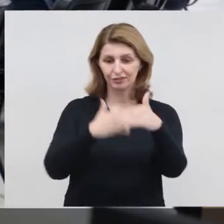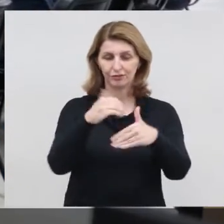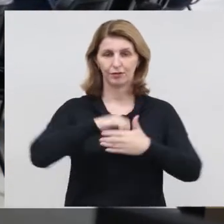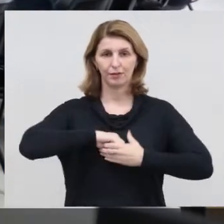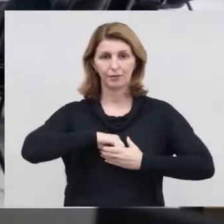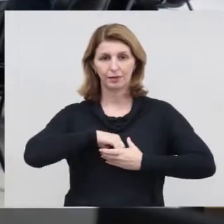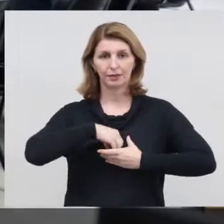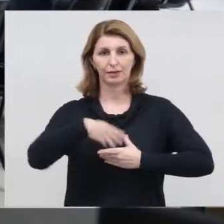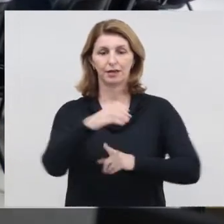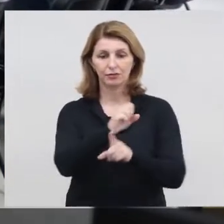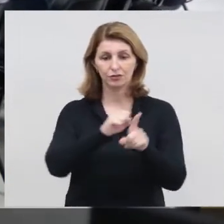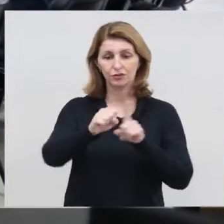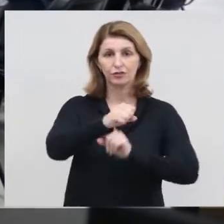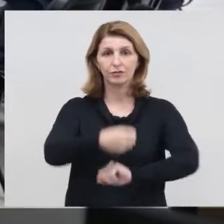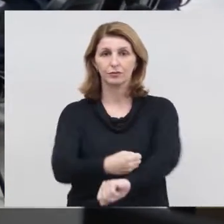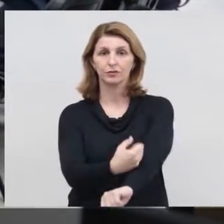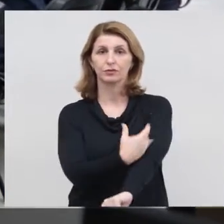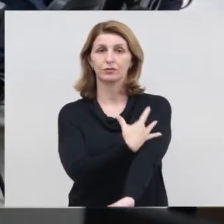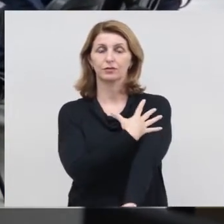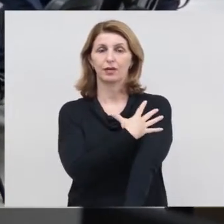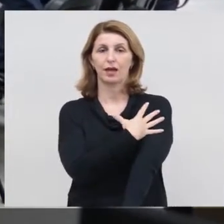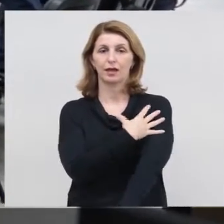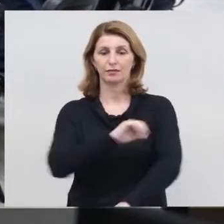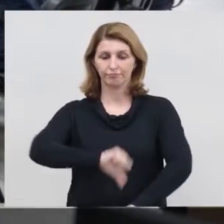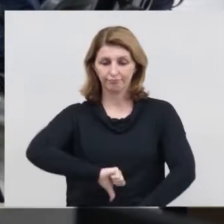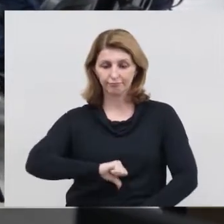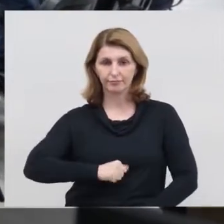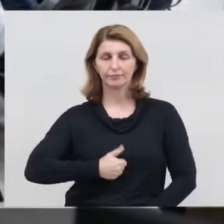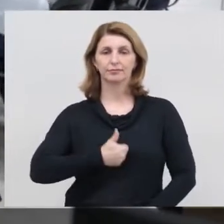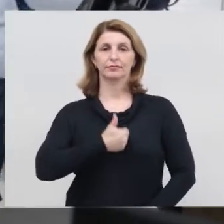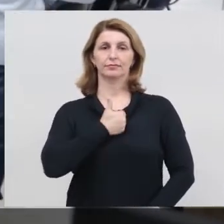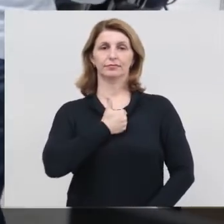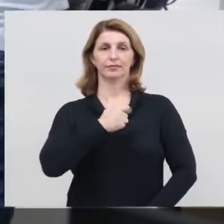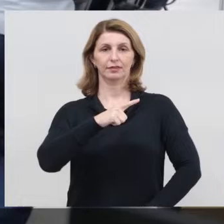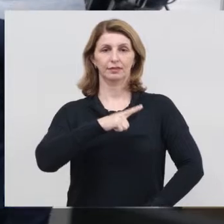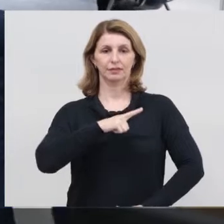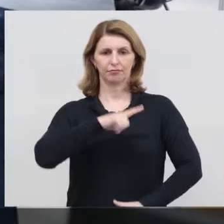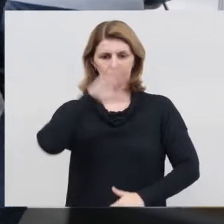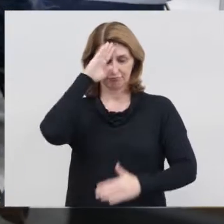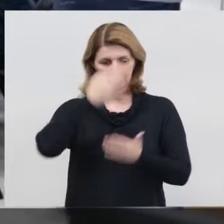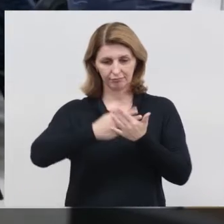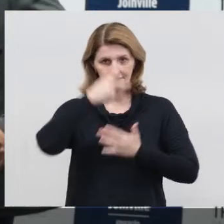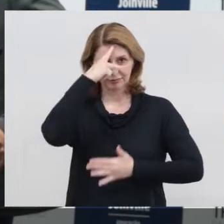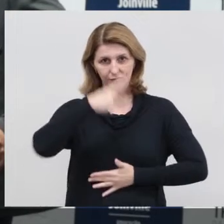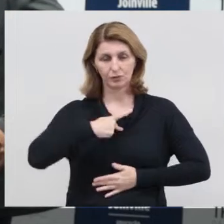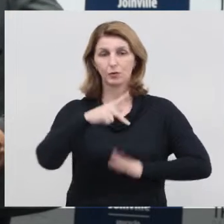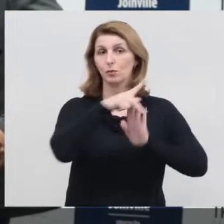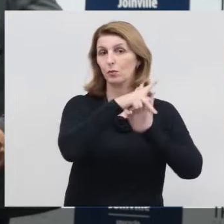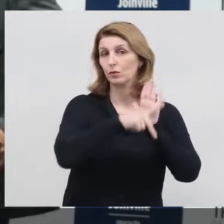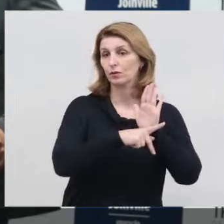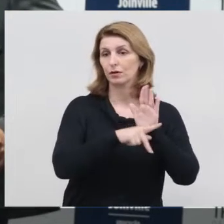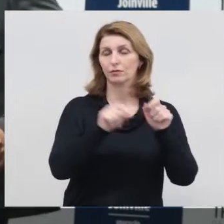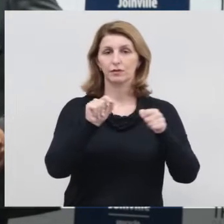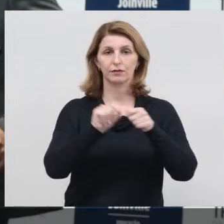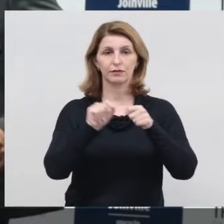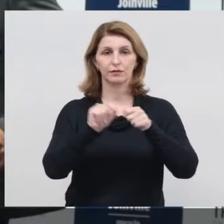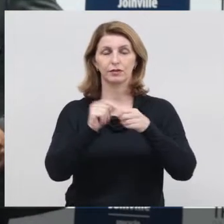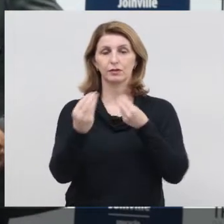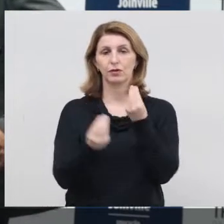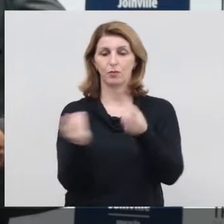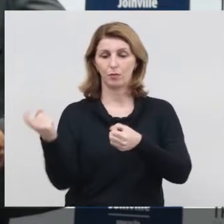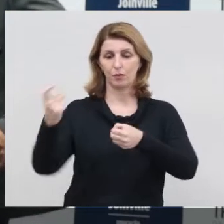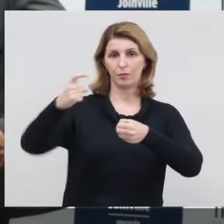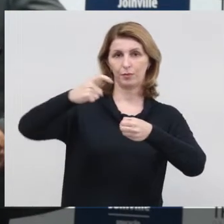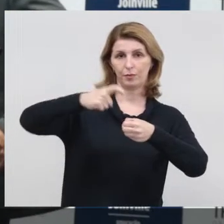desenvolver as competências socioemocionais e o senso de autoestima para que tenham confiança o programa está sendo executado